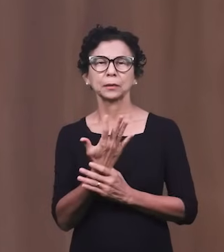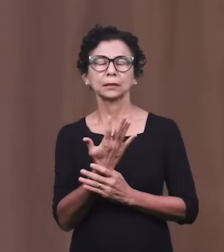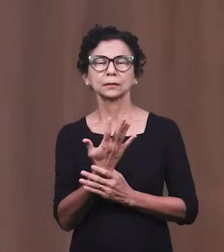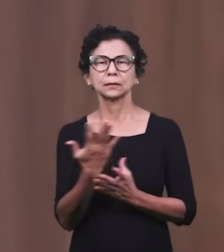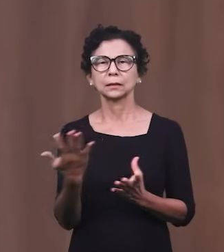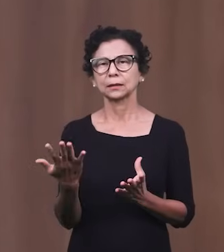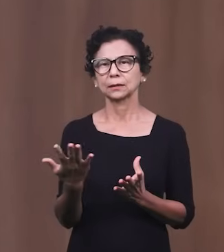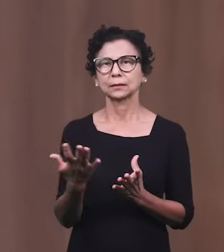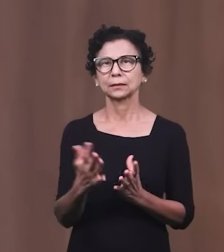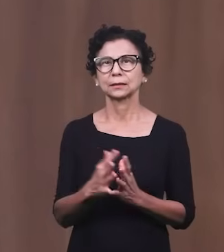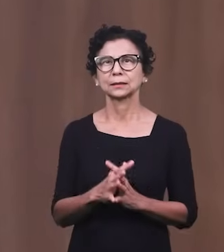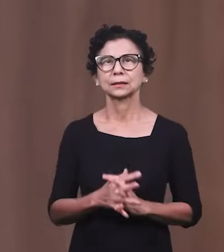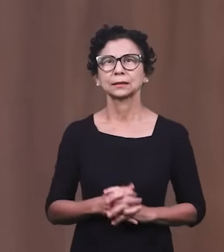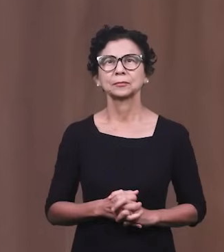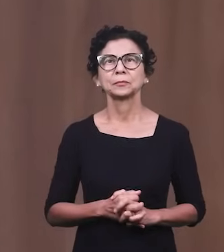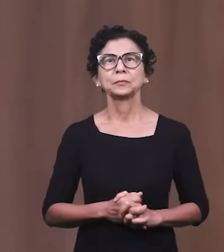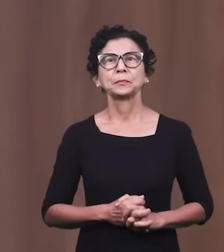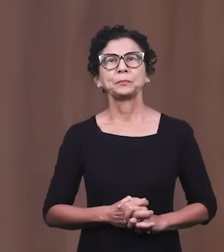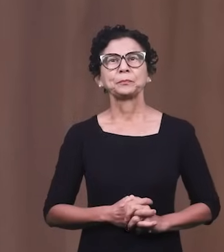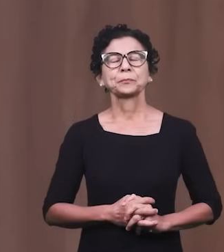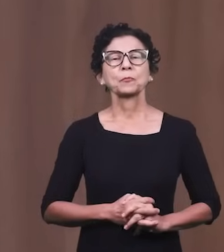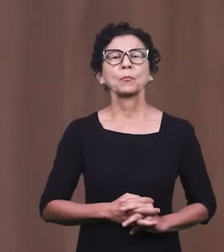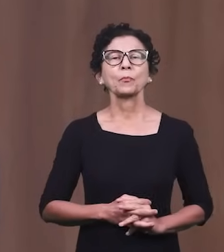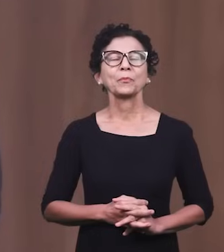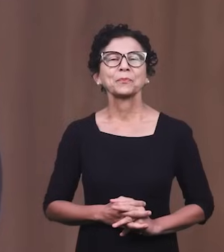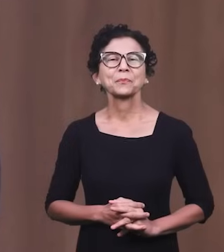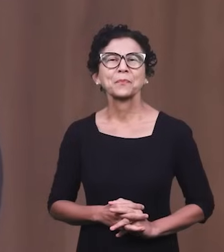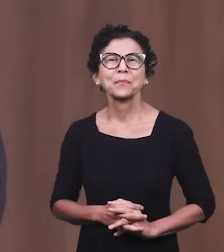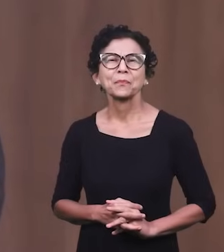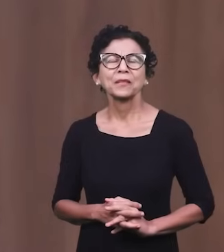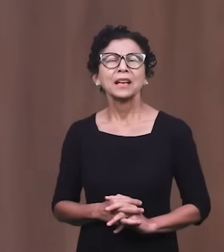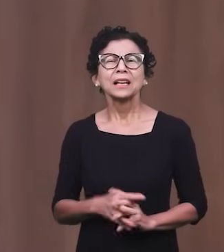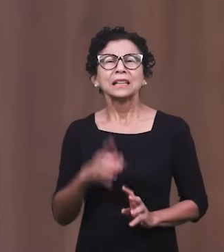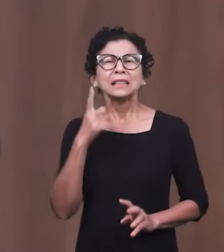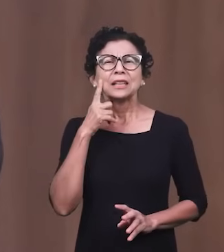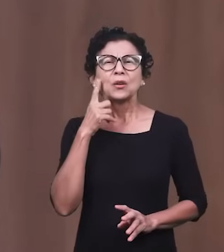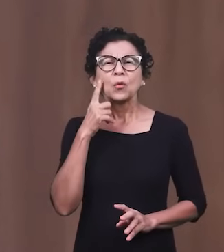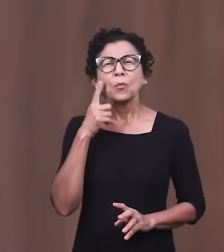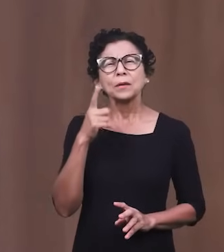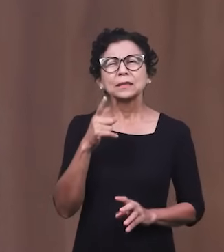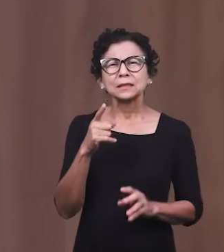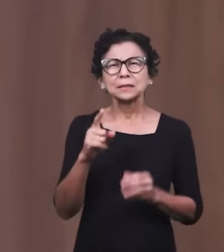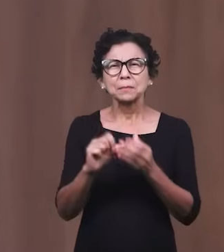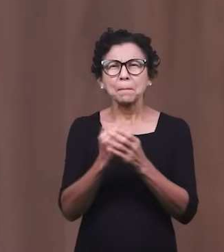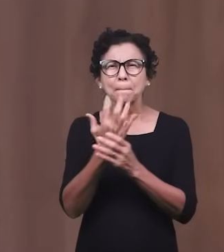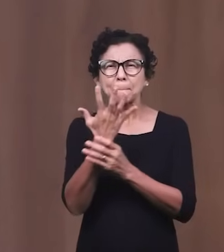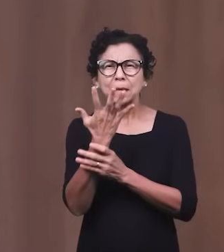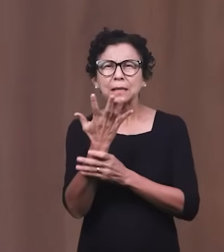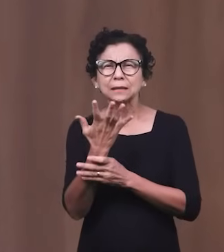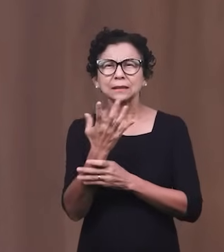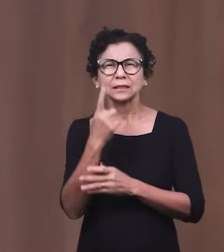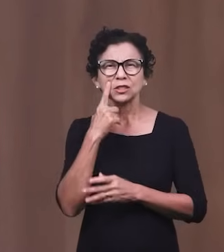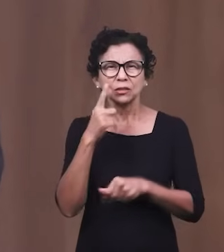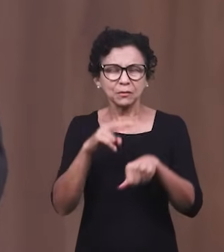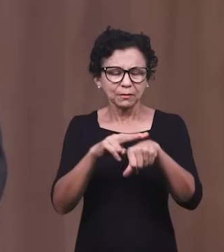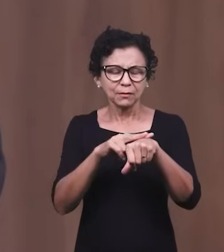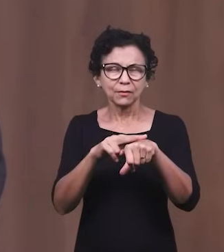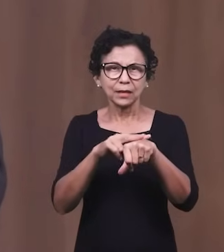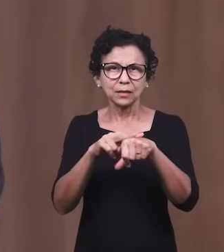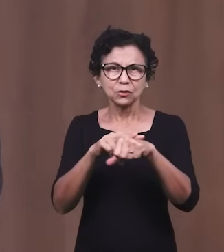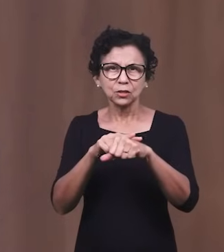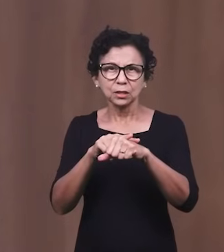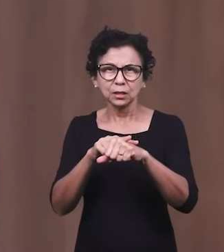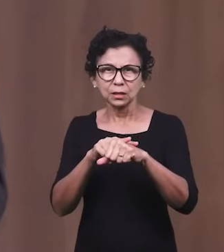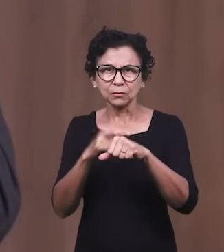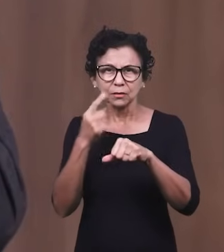e a gente sabe que existem as plantas também a vascular são as briófitas n aqueles sabe pastor aqueles musgos que a gente vai